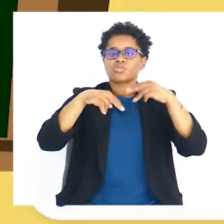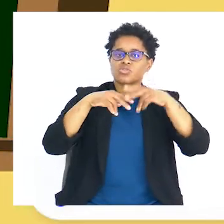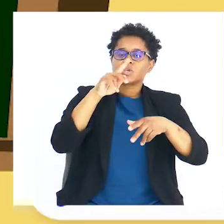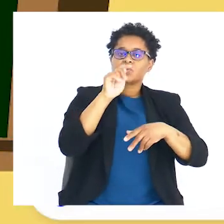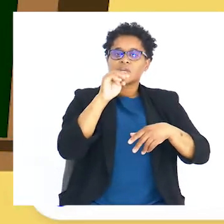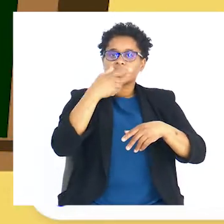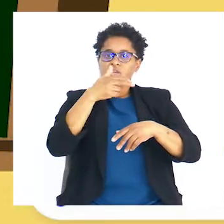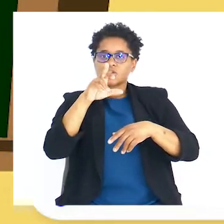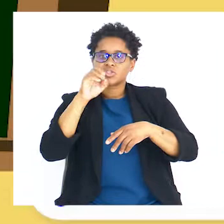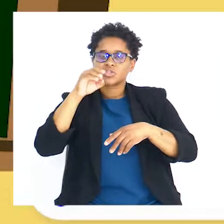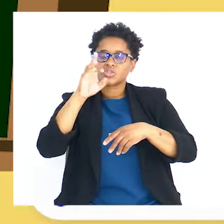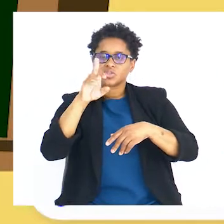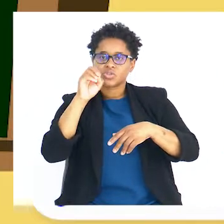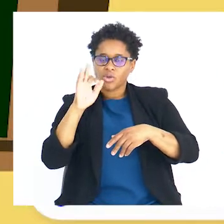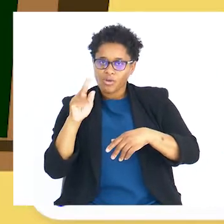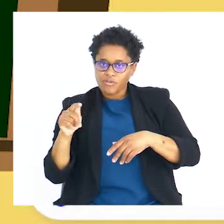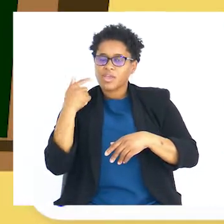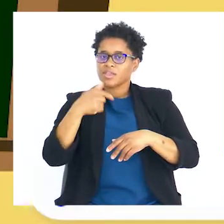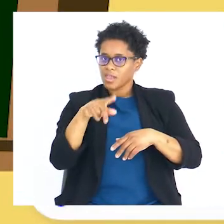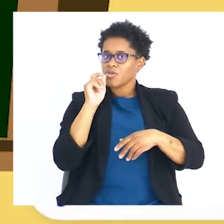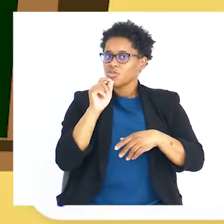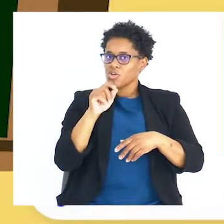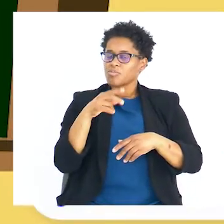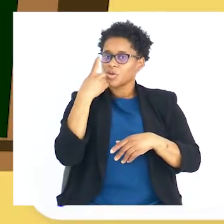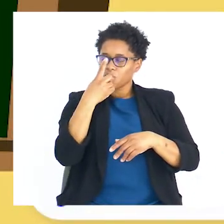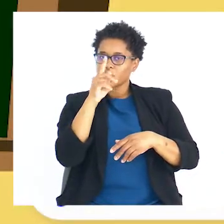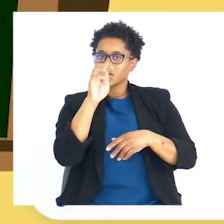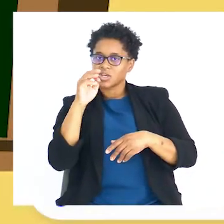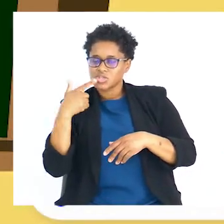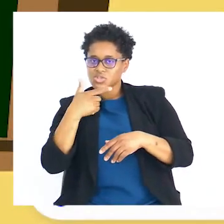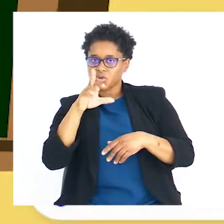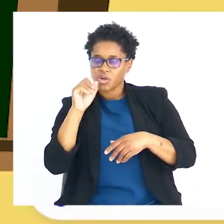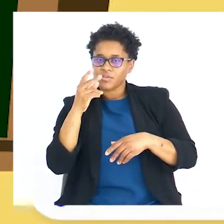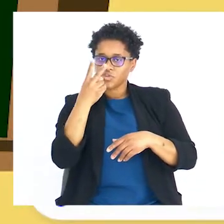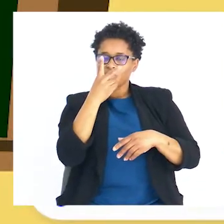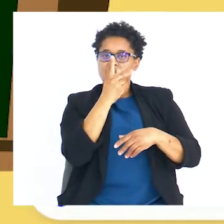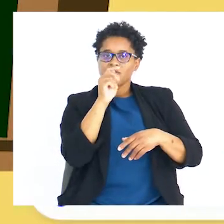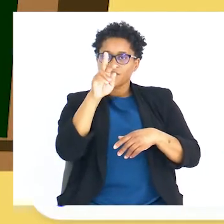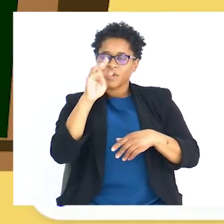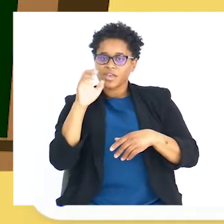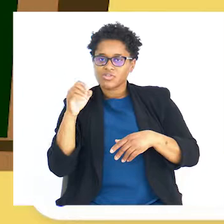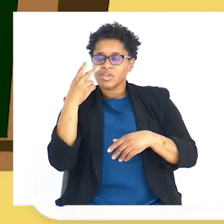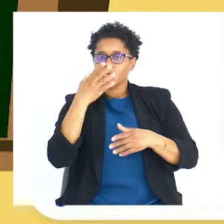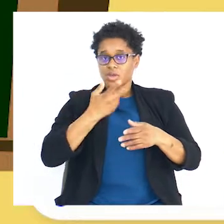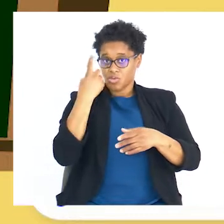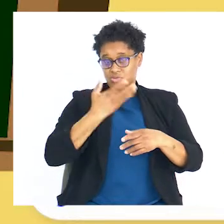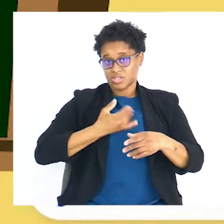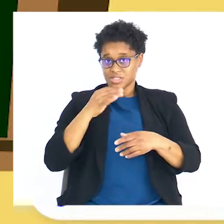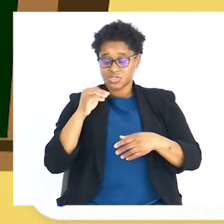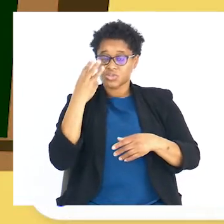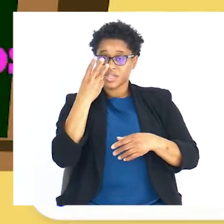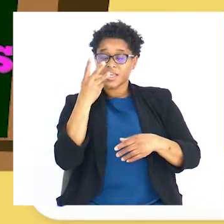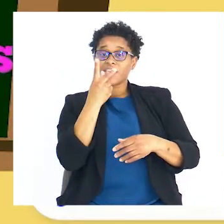As estrofes têm nomes. Uma estrofe de 2 versos é um dístico. 3 versos é um